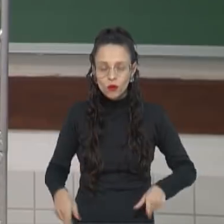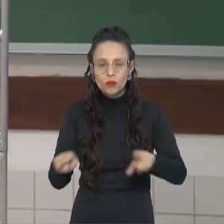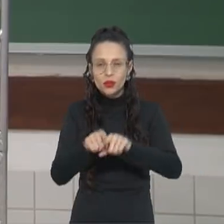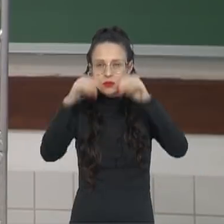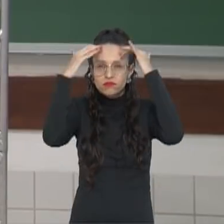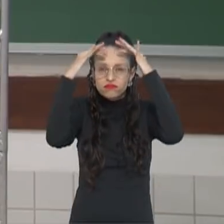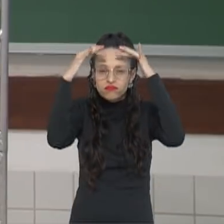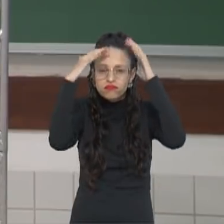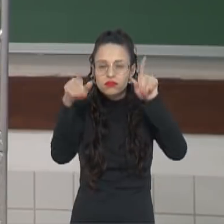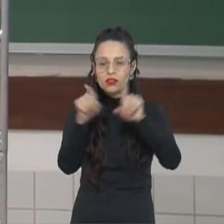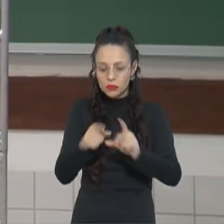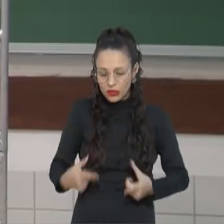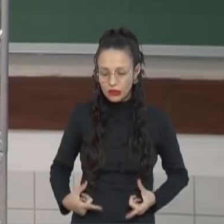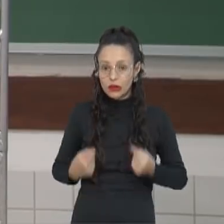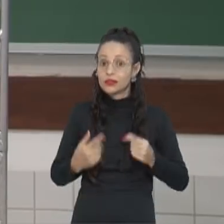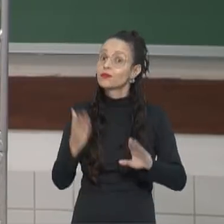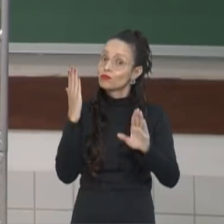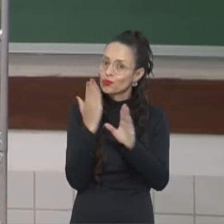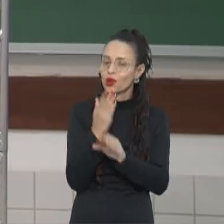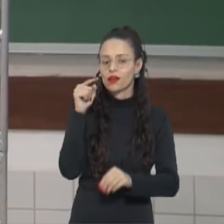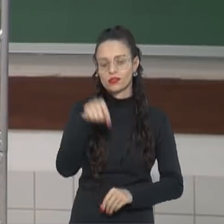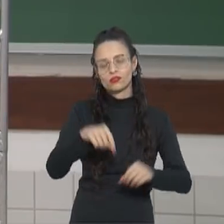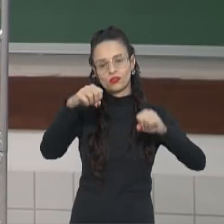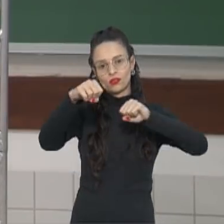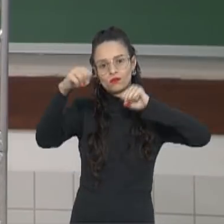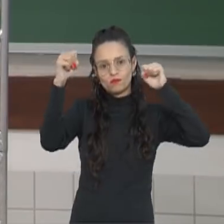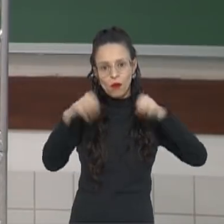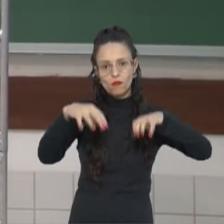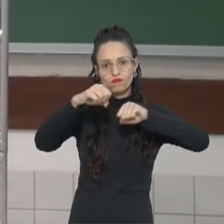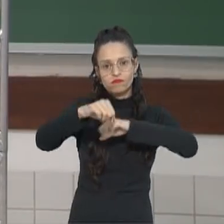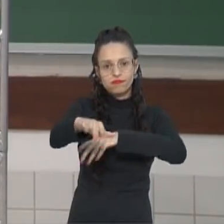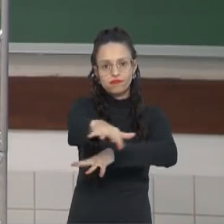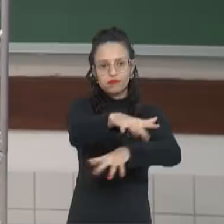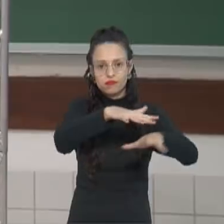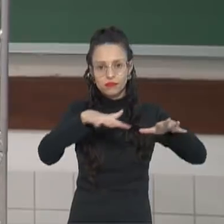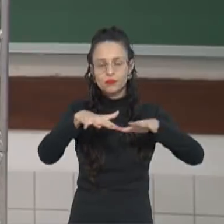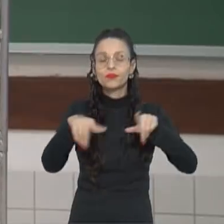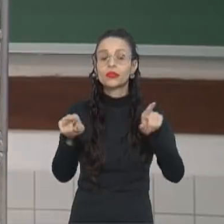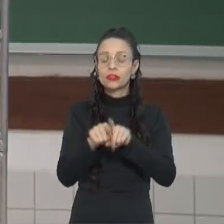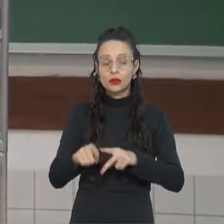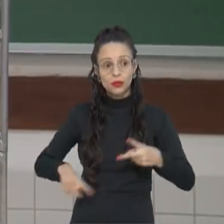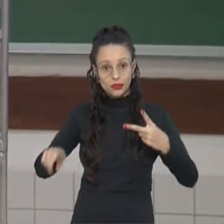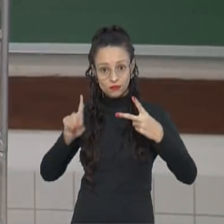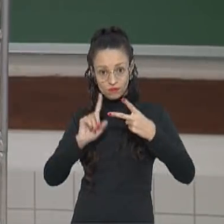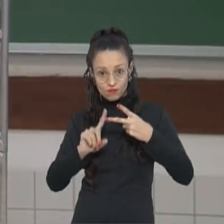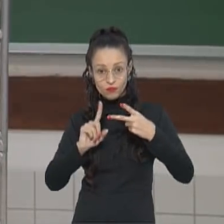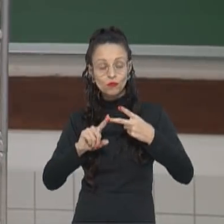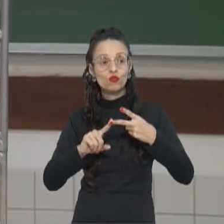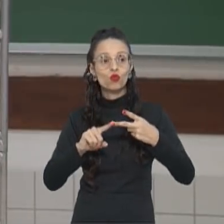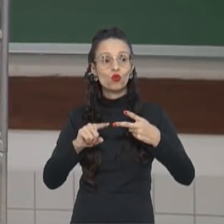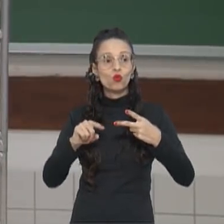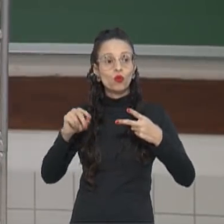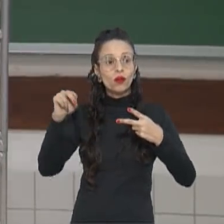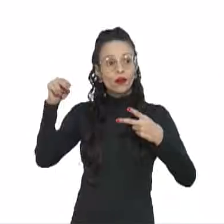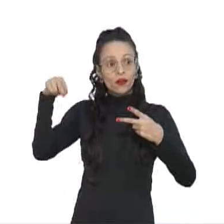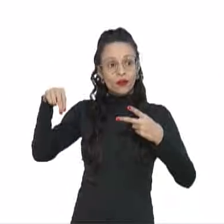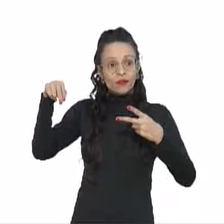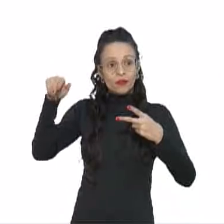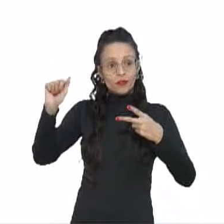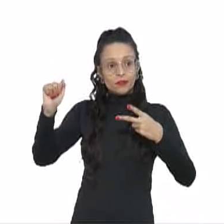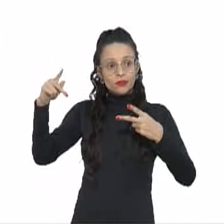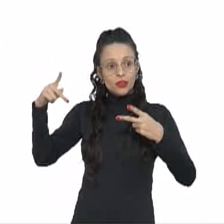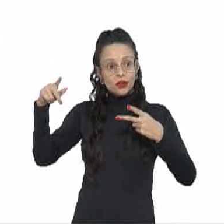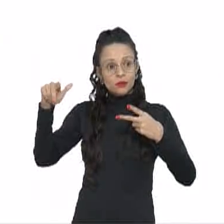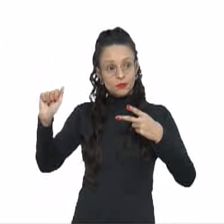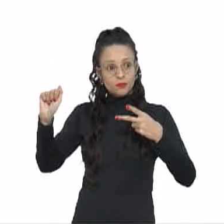uso dessas armas químicas aí no Vietnã. Além do agente laranja, o napalm, que era